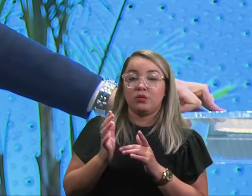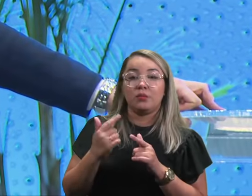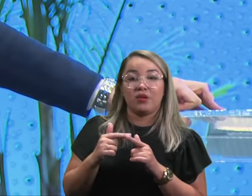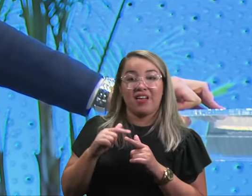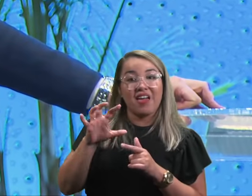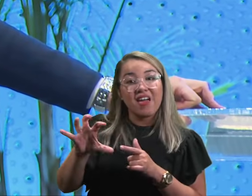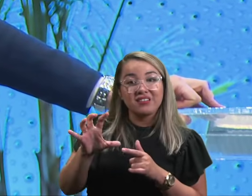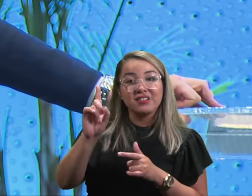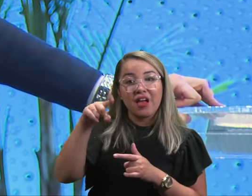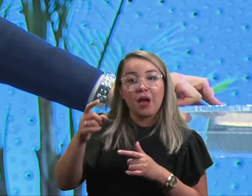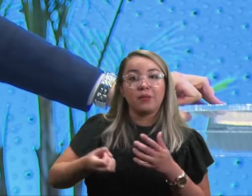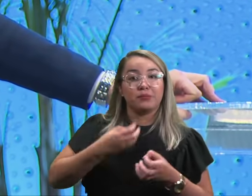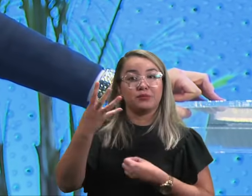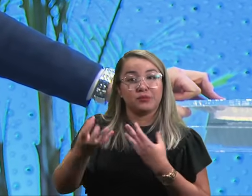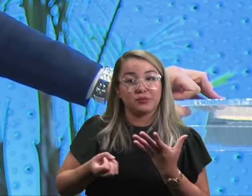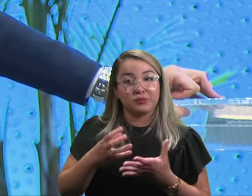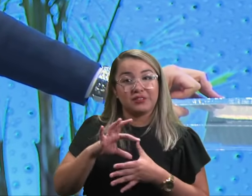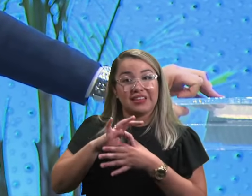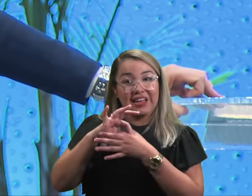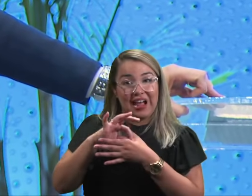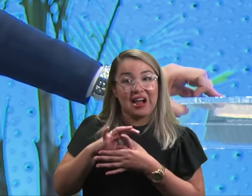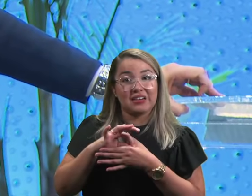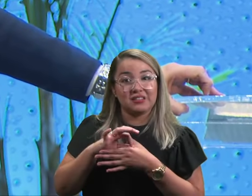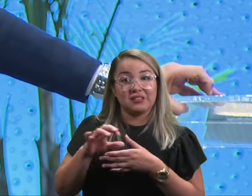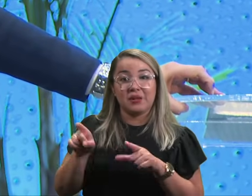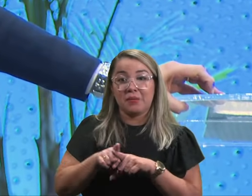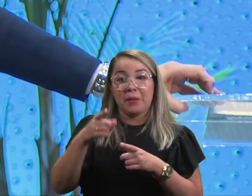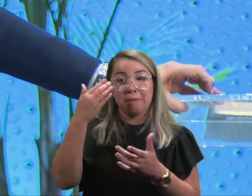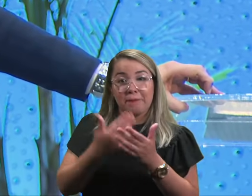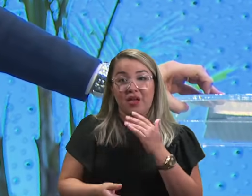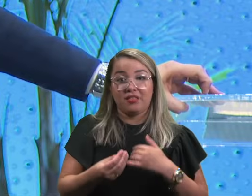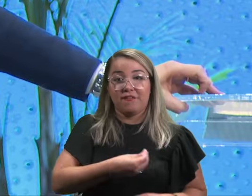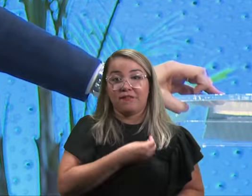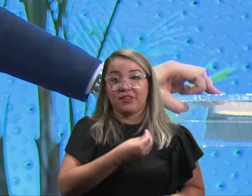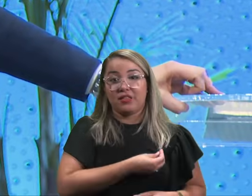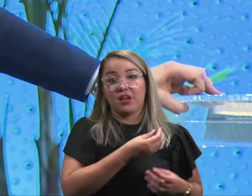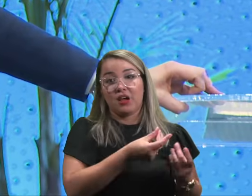carne e a perdição eterna.